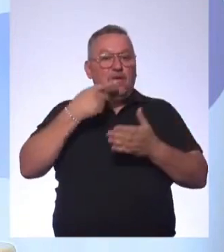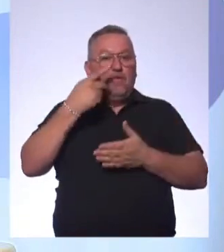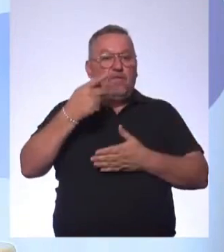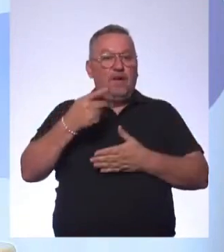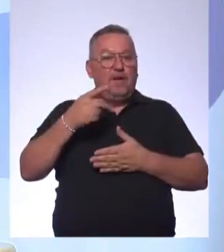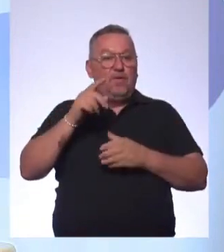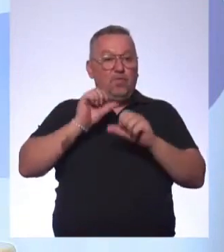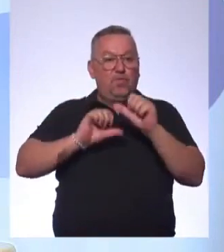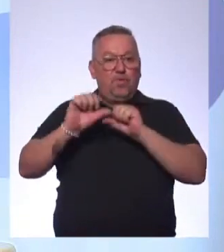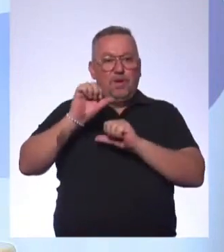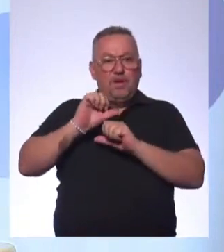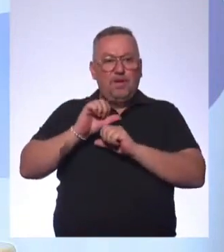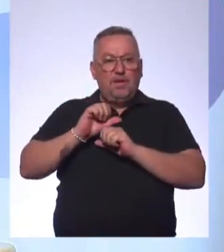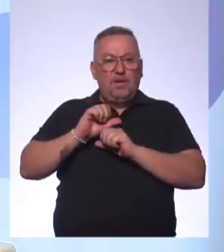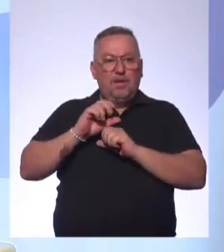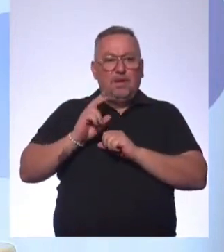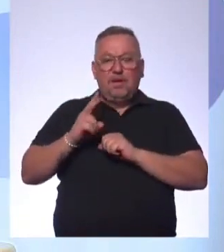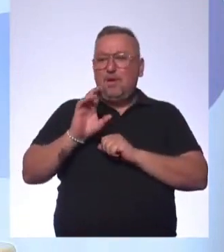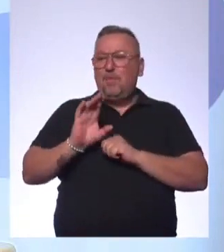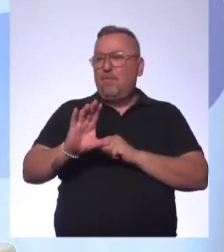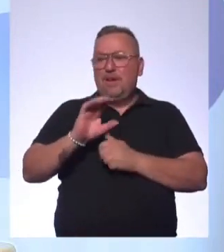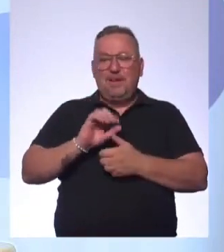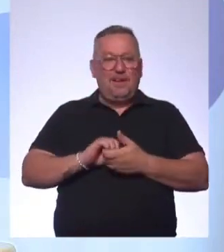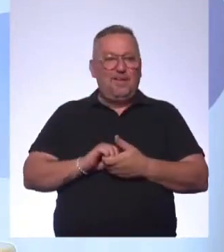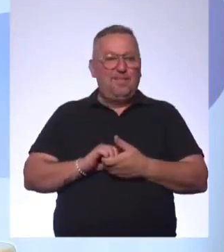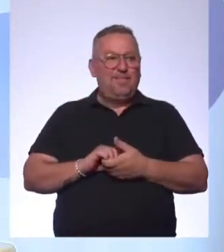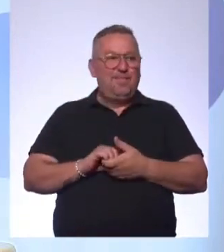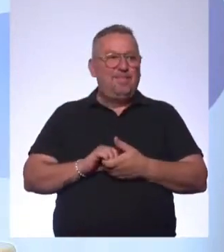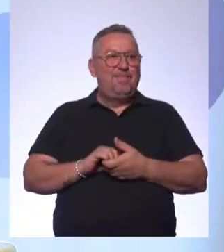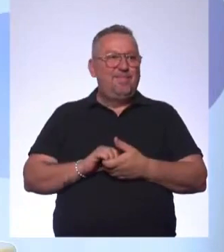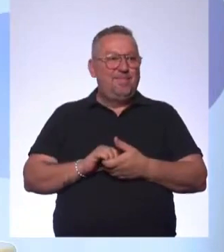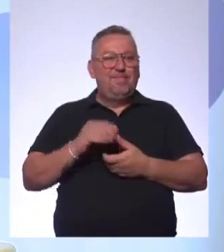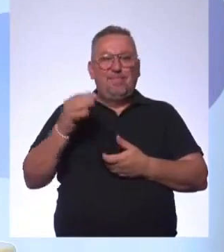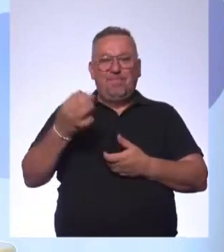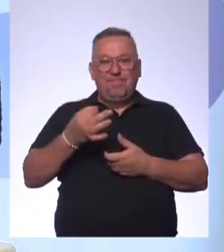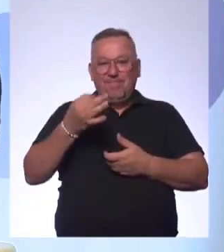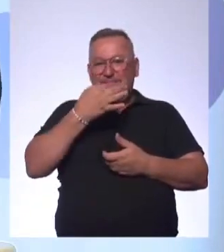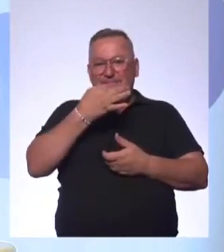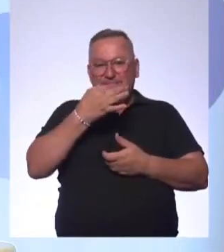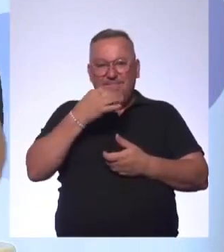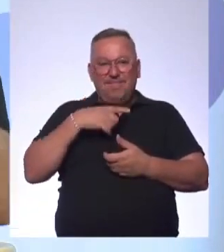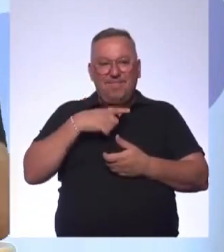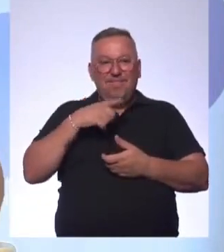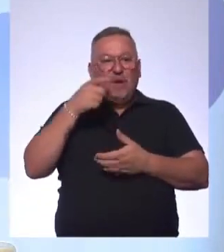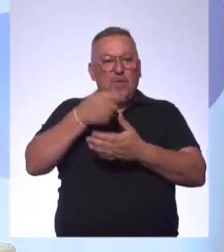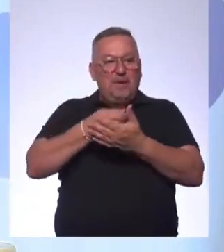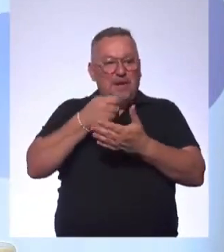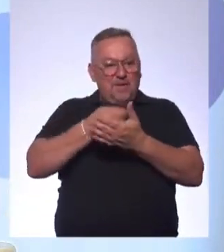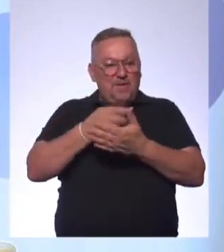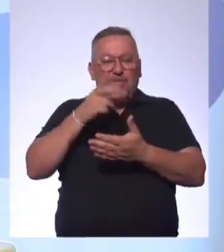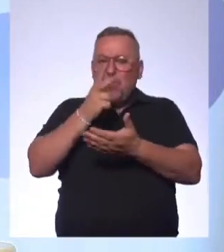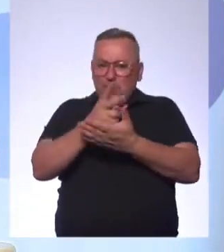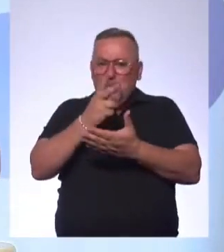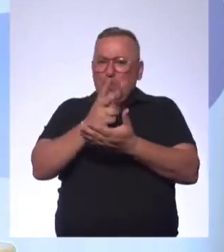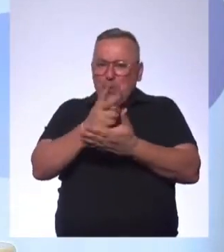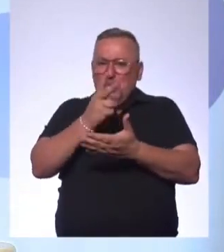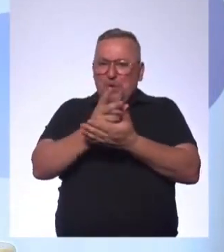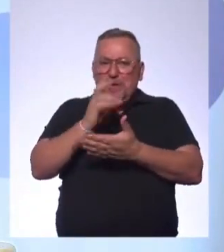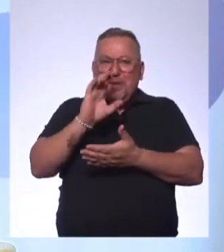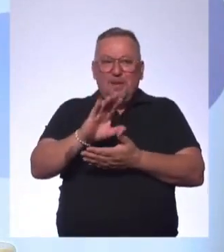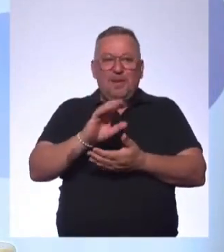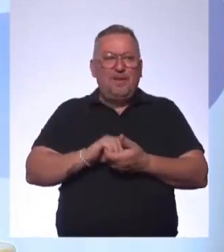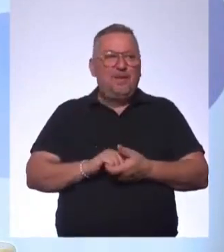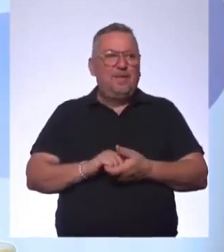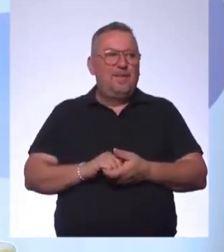sobre mudar tudo mais, fala, não, mas sempre foi desse jeito, né? E a gente acha que isso dá uma obrigatoriedade de que ela tem que se perpetuar da